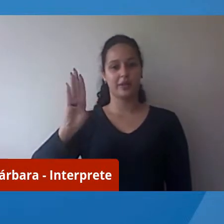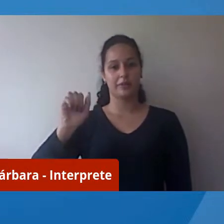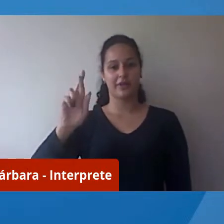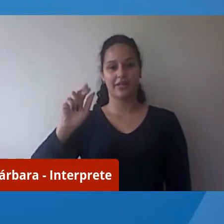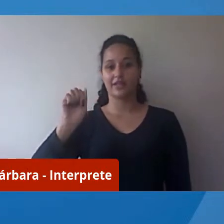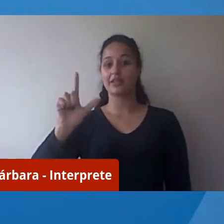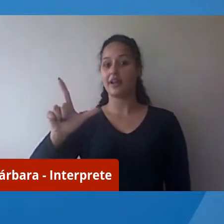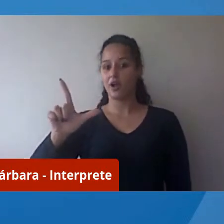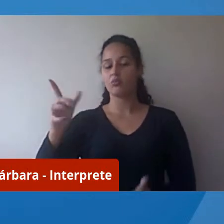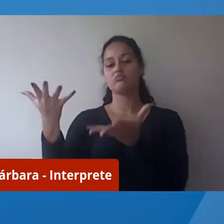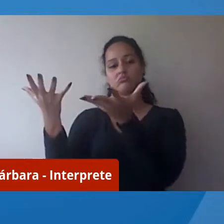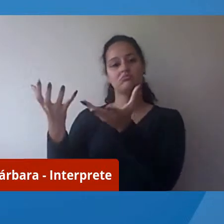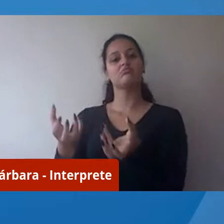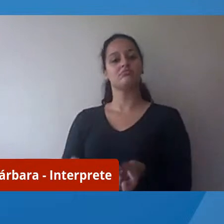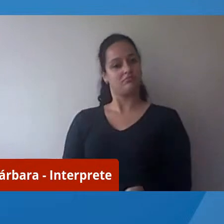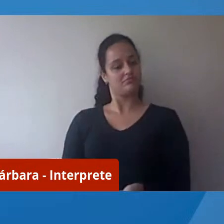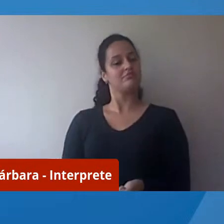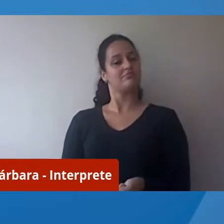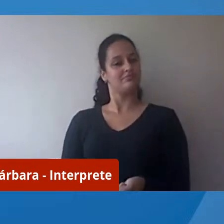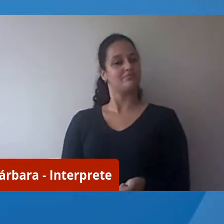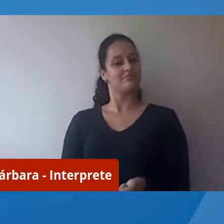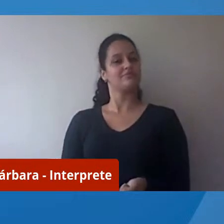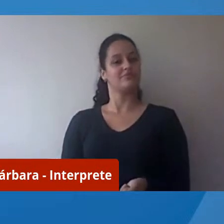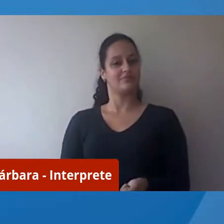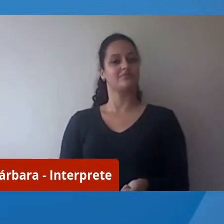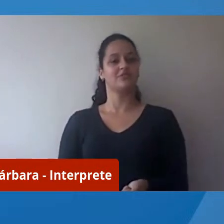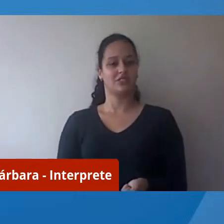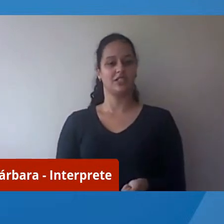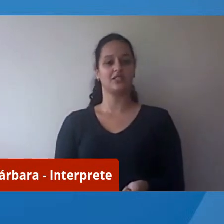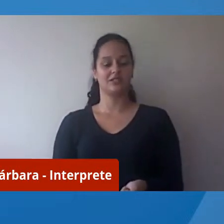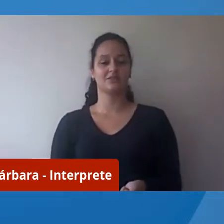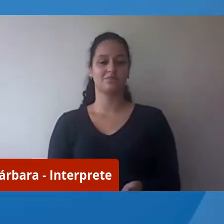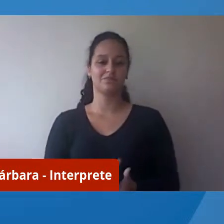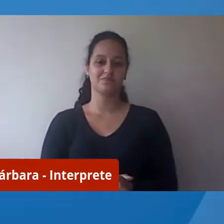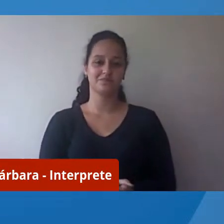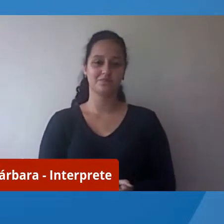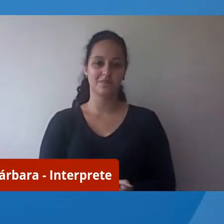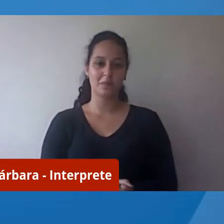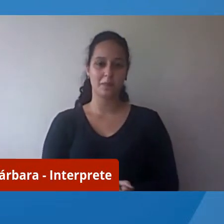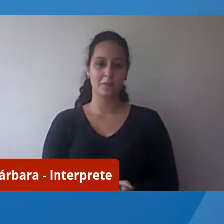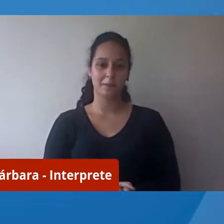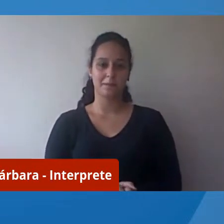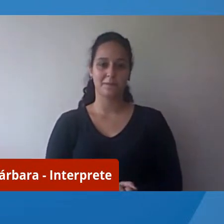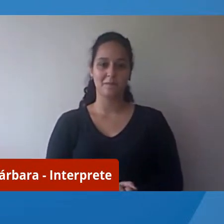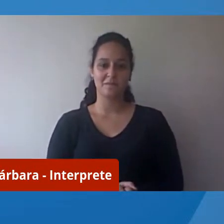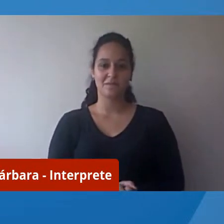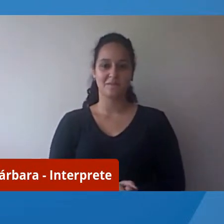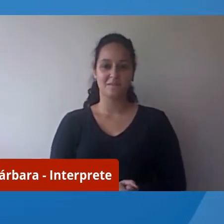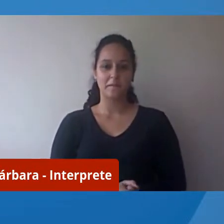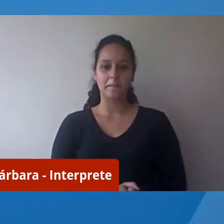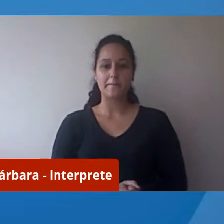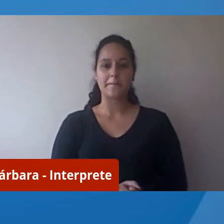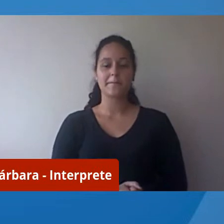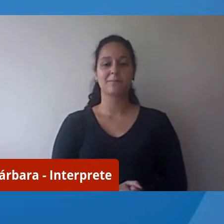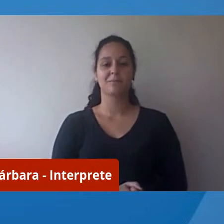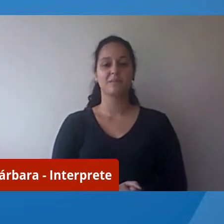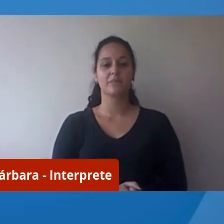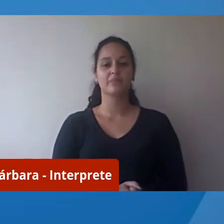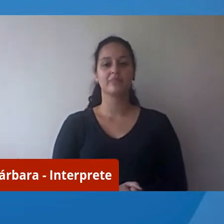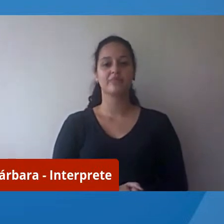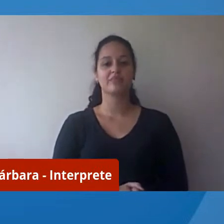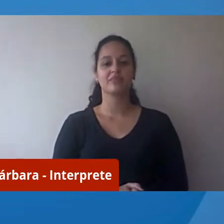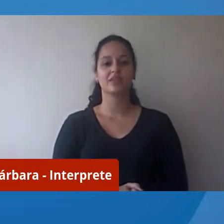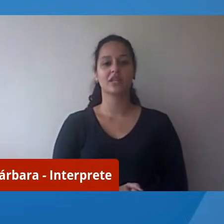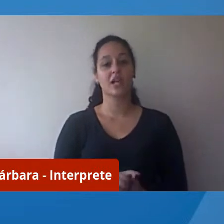ao neoliberalismo mais brutal, né, mais das cavernas. Né?